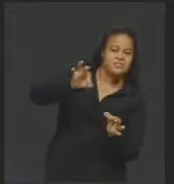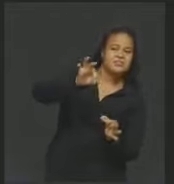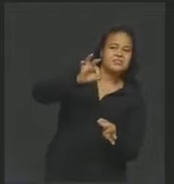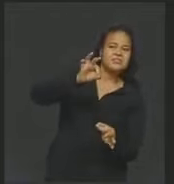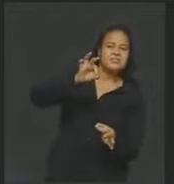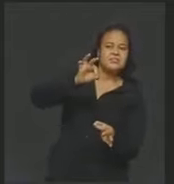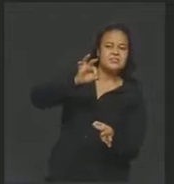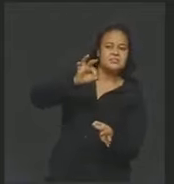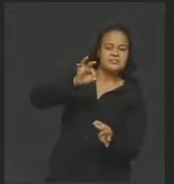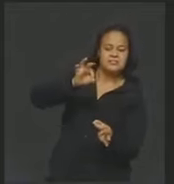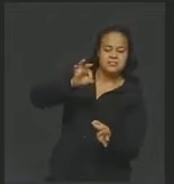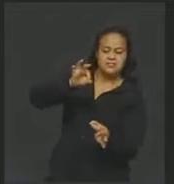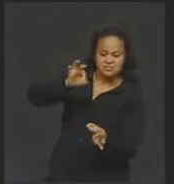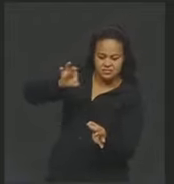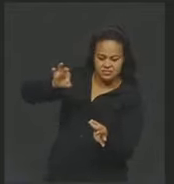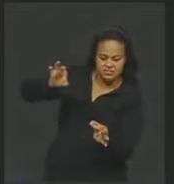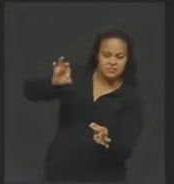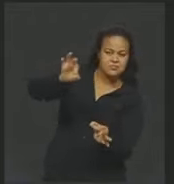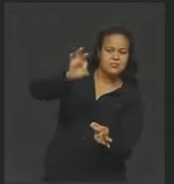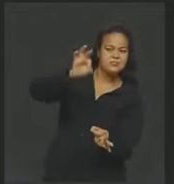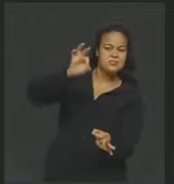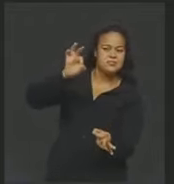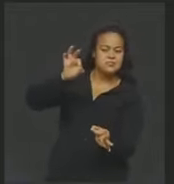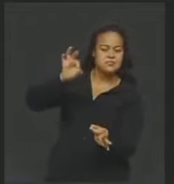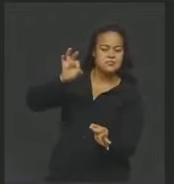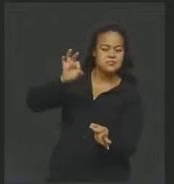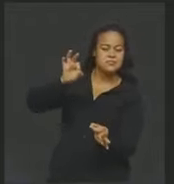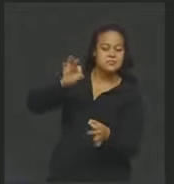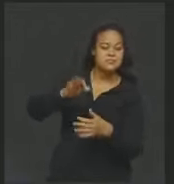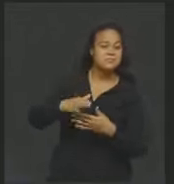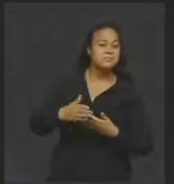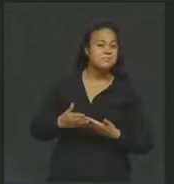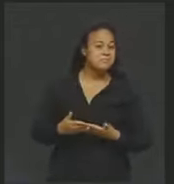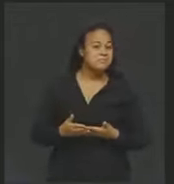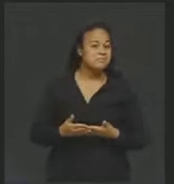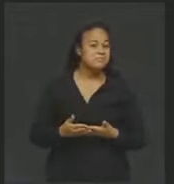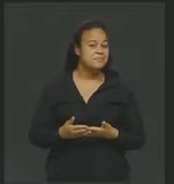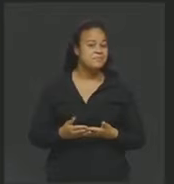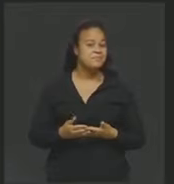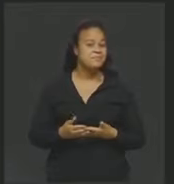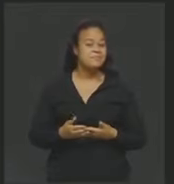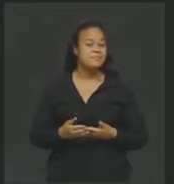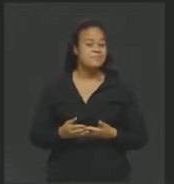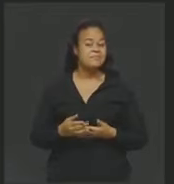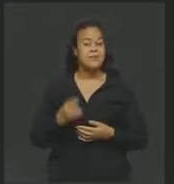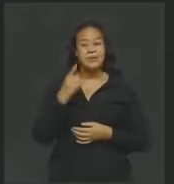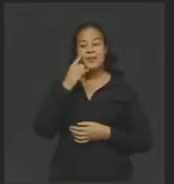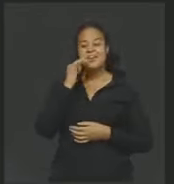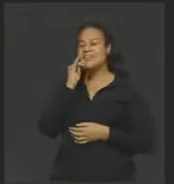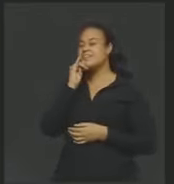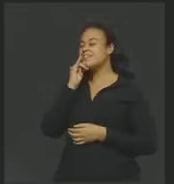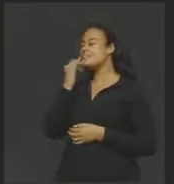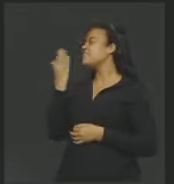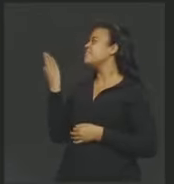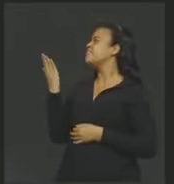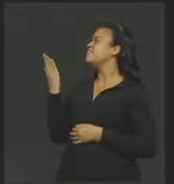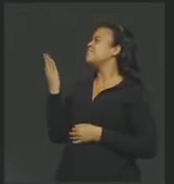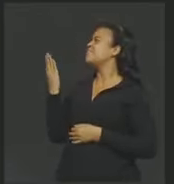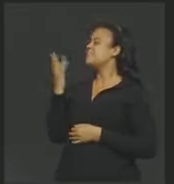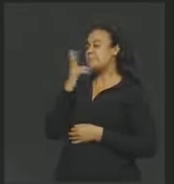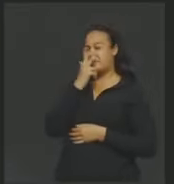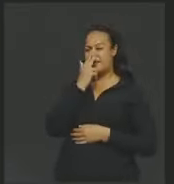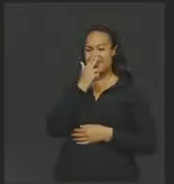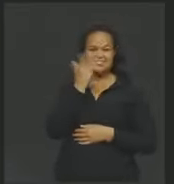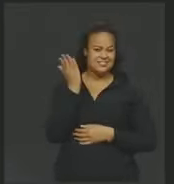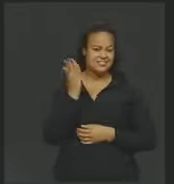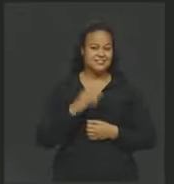outro plano inclinado. Passa por trás do parafuso. É como se fosse assim, ó, um plano inclinado, aí ele